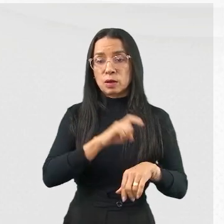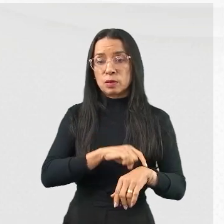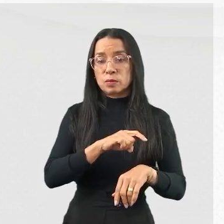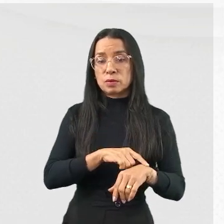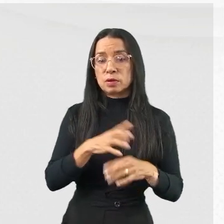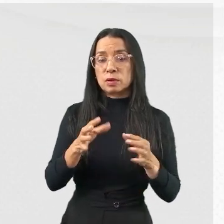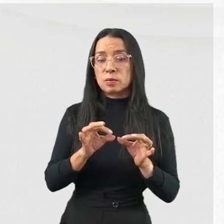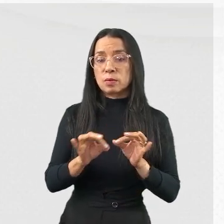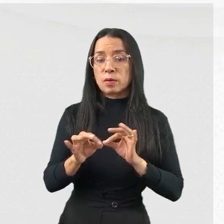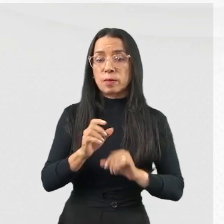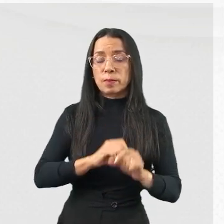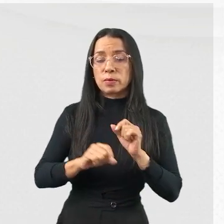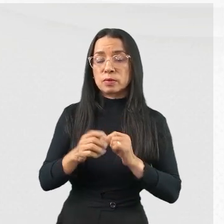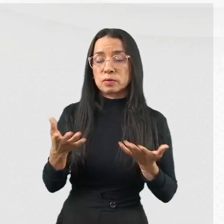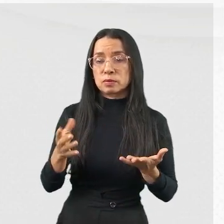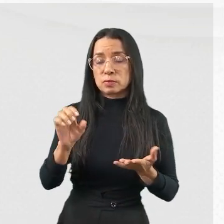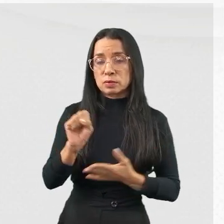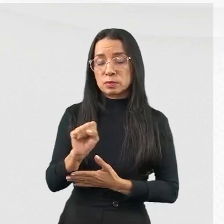fica radianos por segundo.